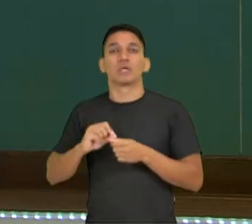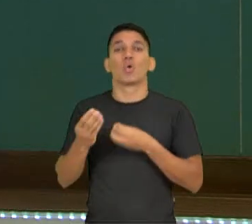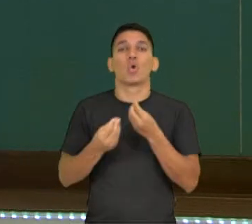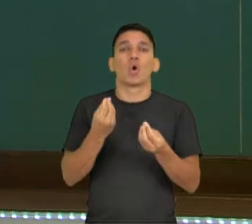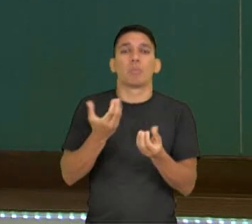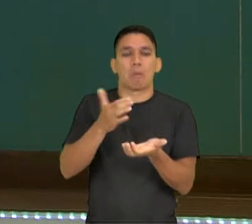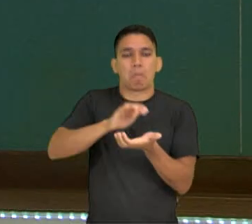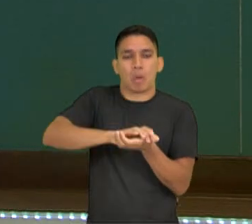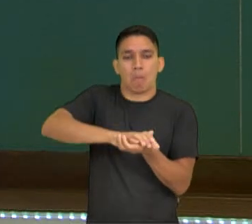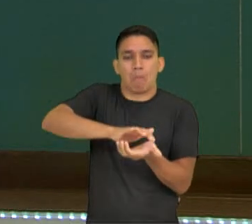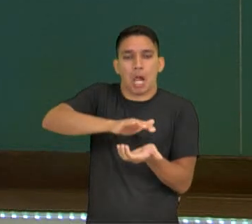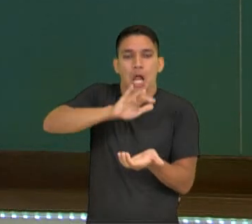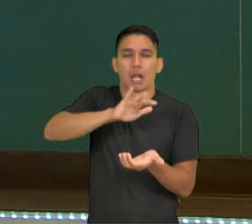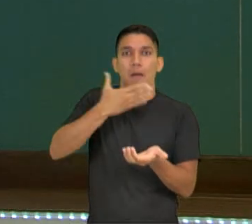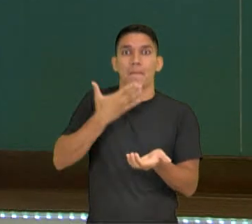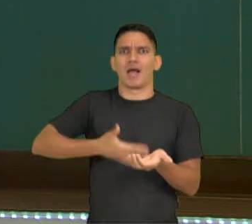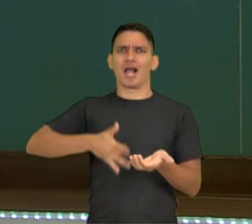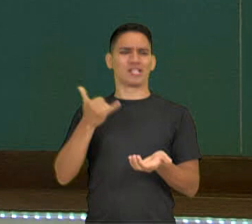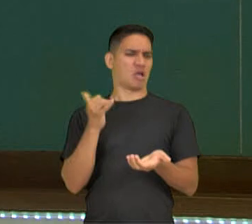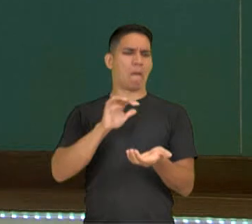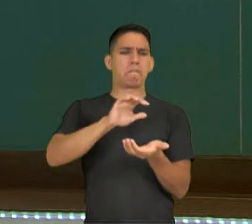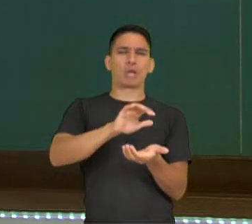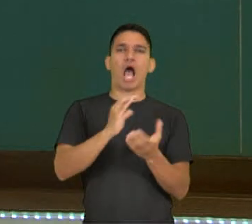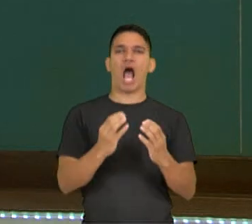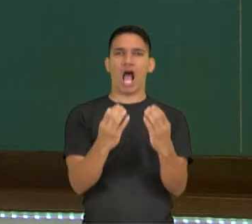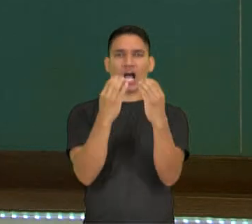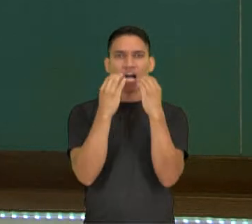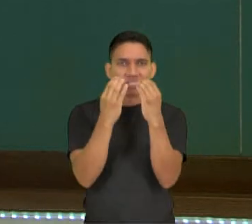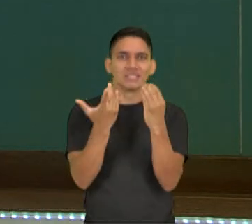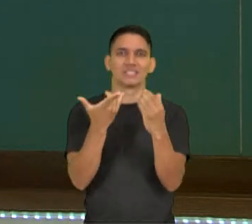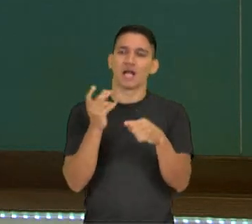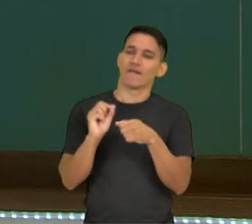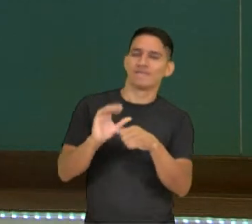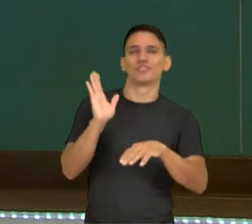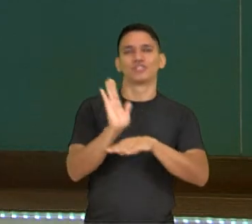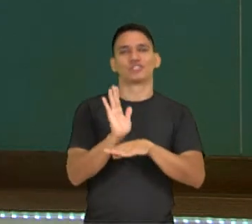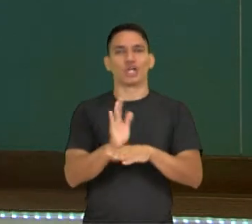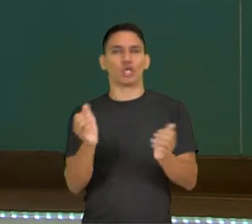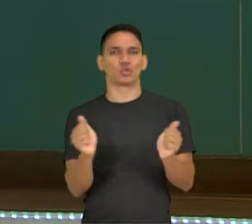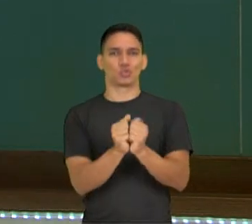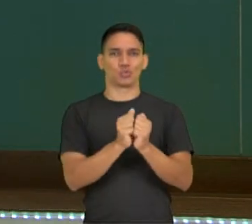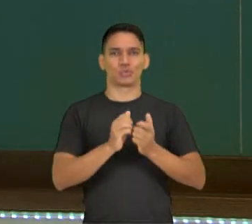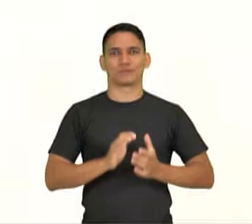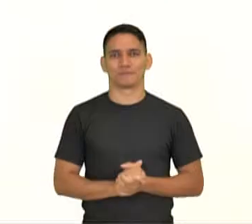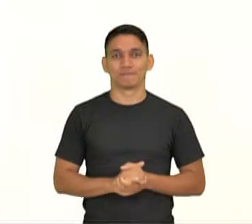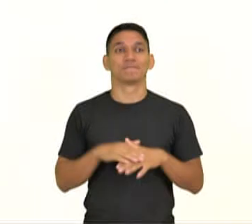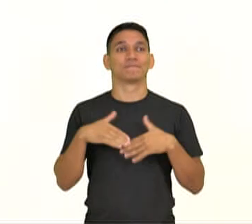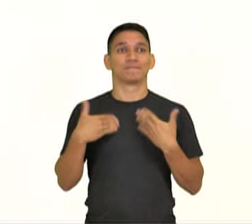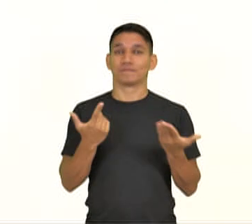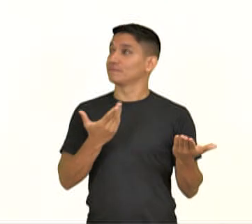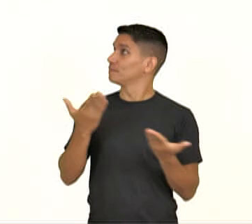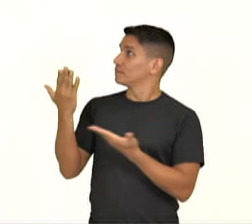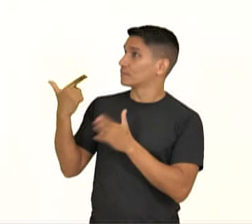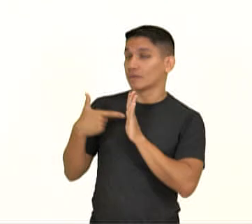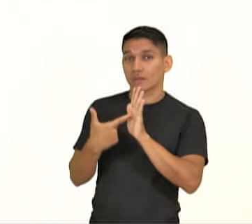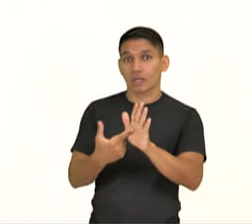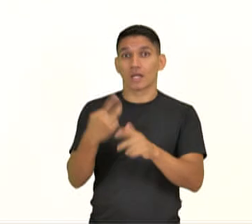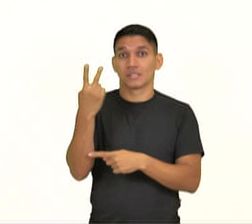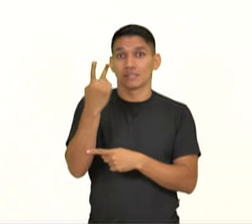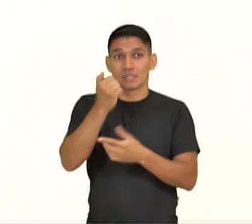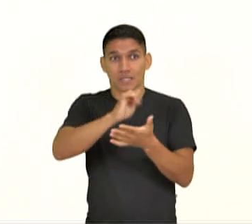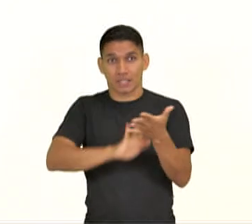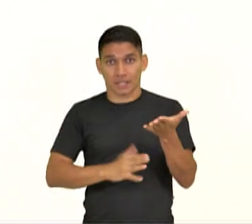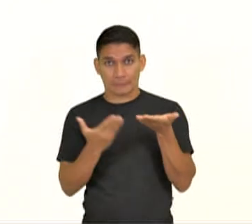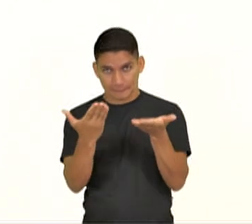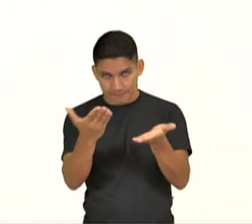sanduíche. Vocês vão montar o melhor sanduíche, aí mostra a imagem, eles têm que montar juntos, enfim. E daí eu trouxe o segundo exercício já para